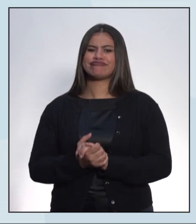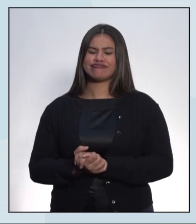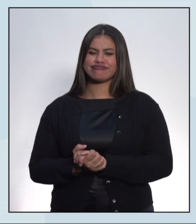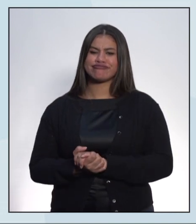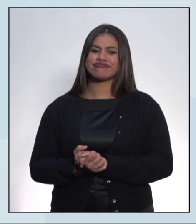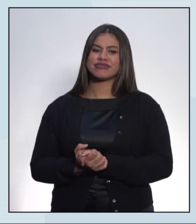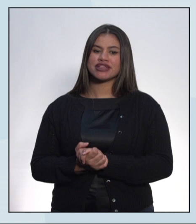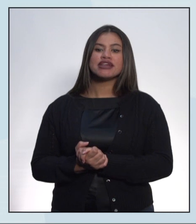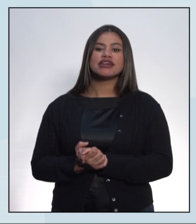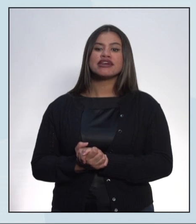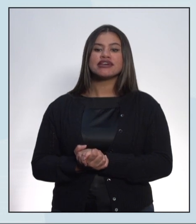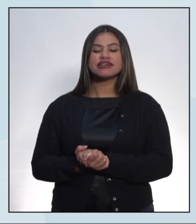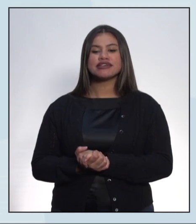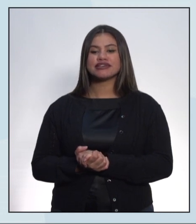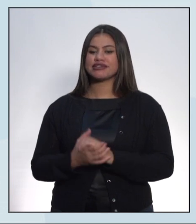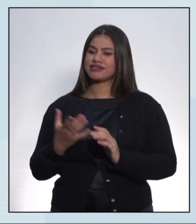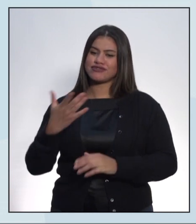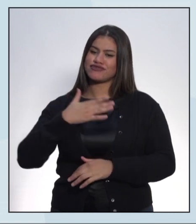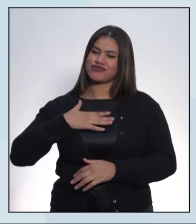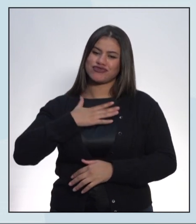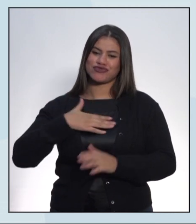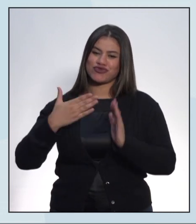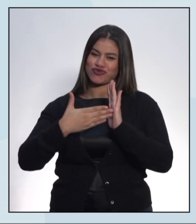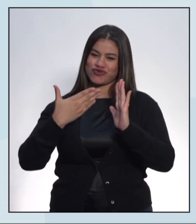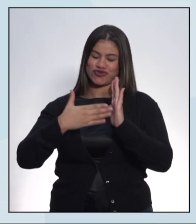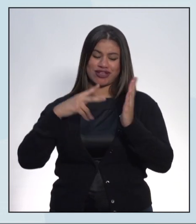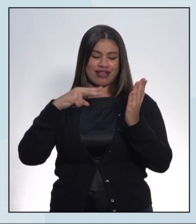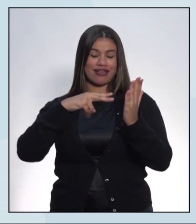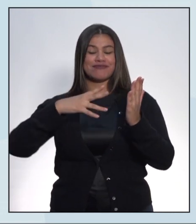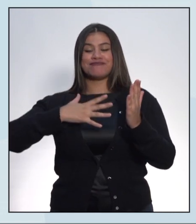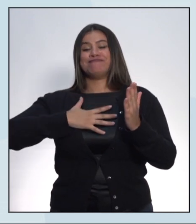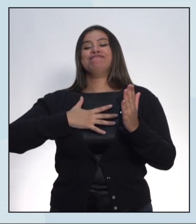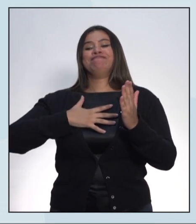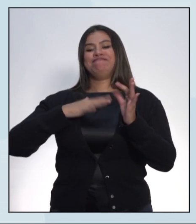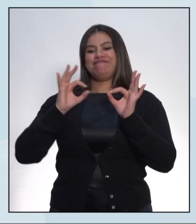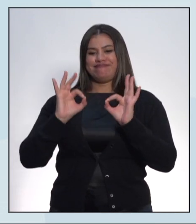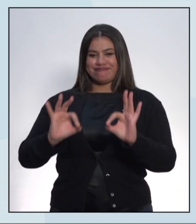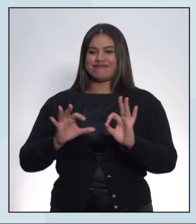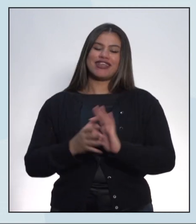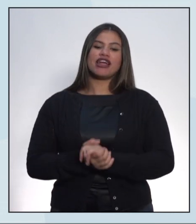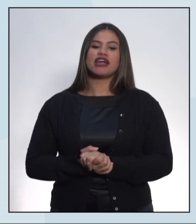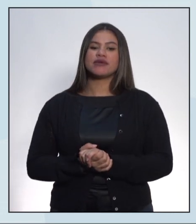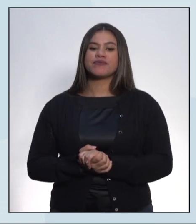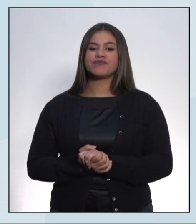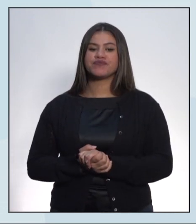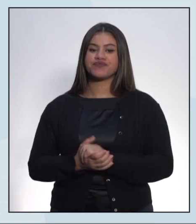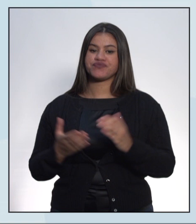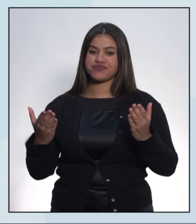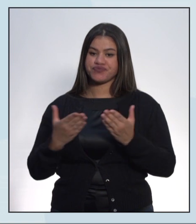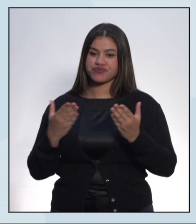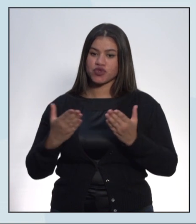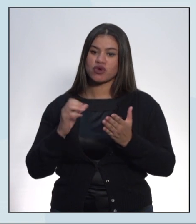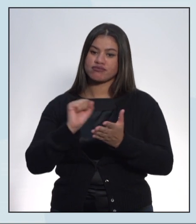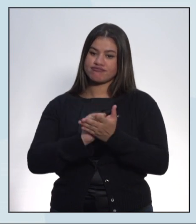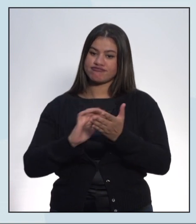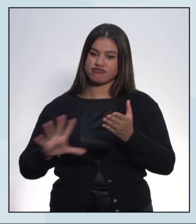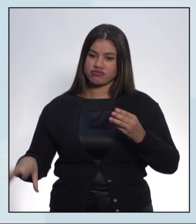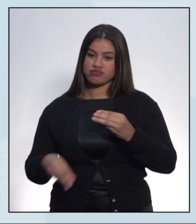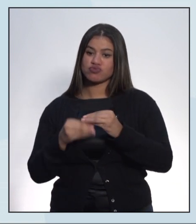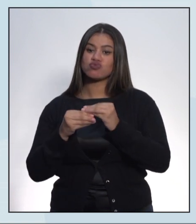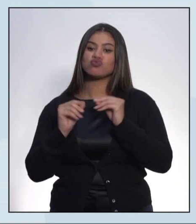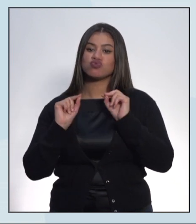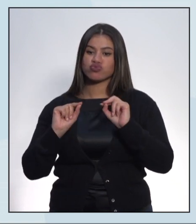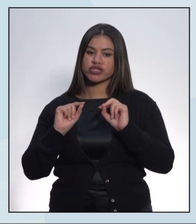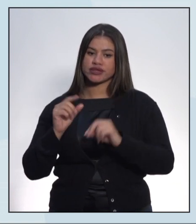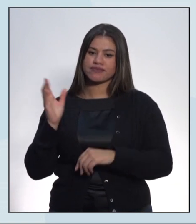Né? Então você vai adorar assim, entrar nesse universo dos contos. Uma atividade complementar para vocês, eu queria agora